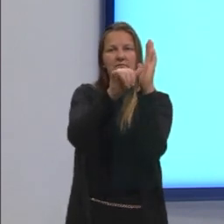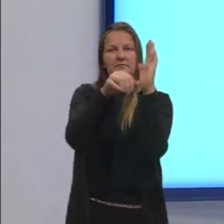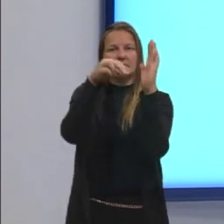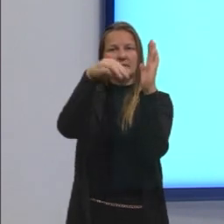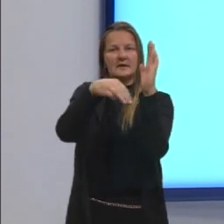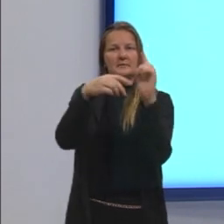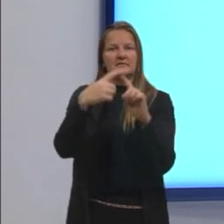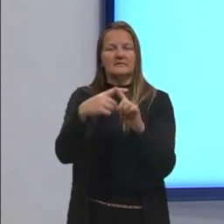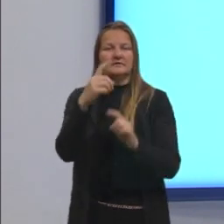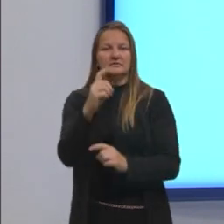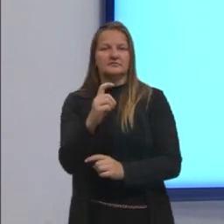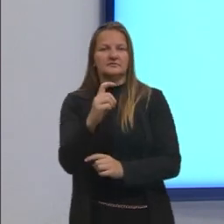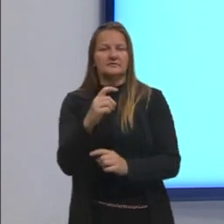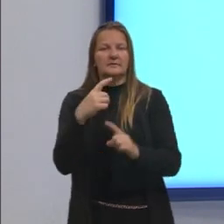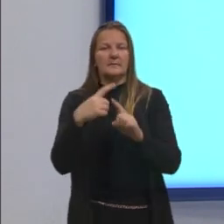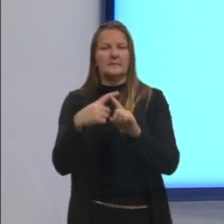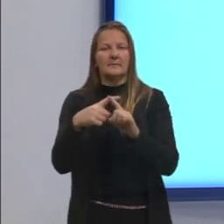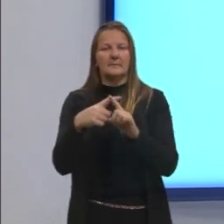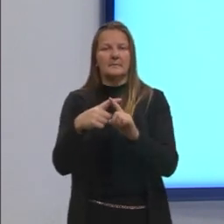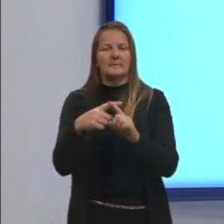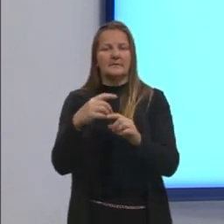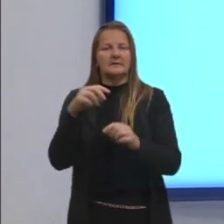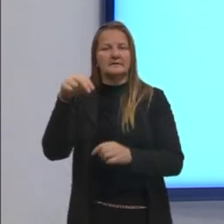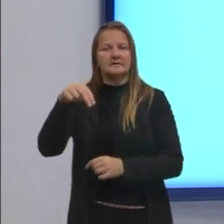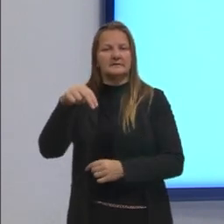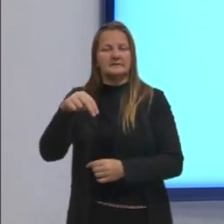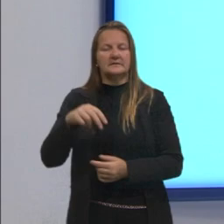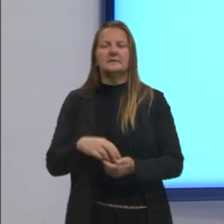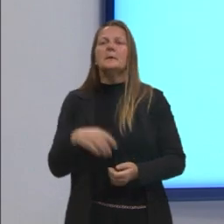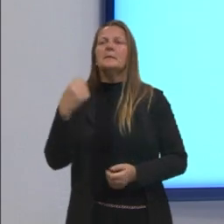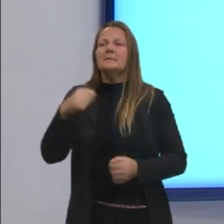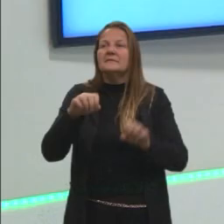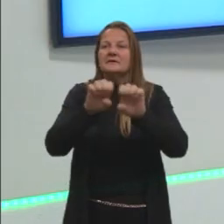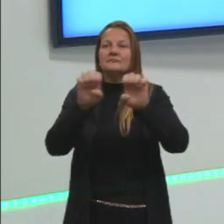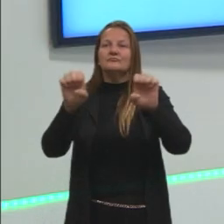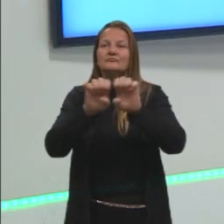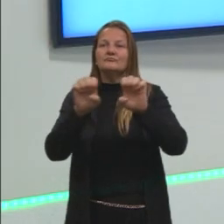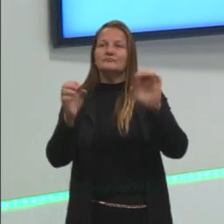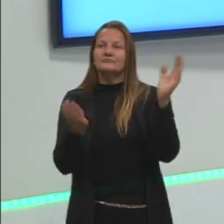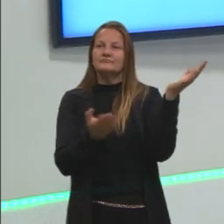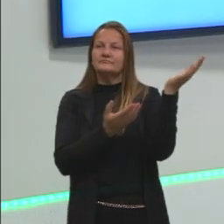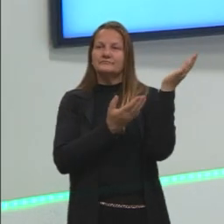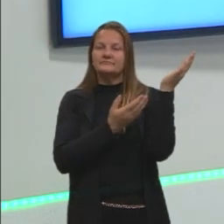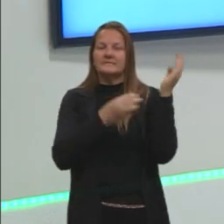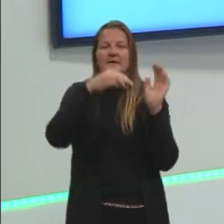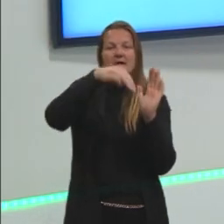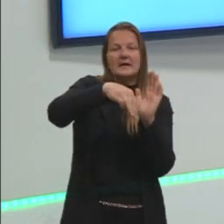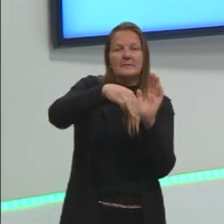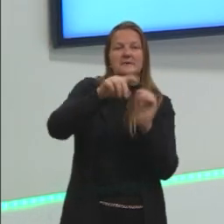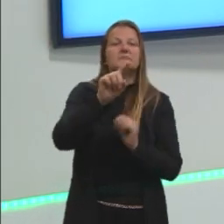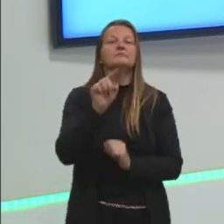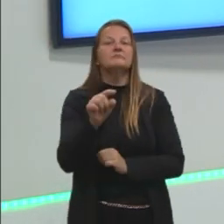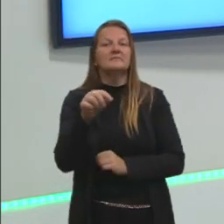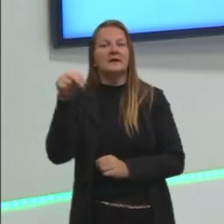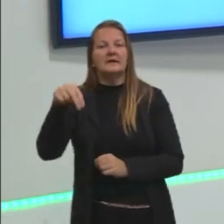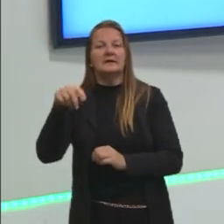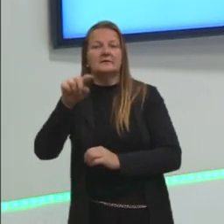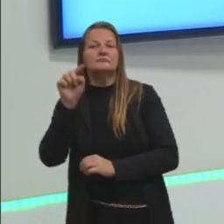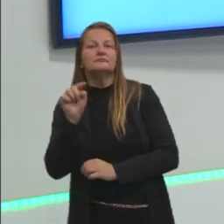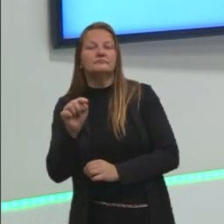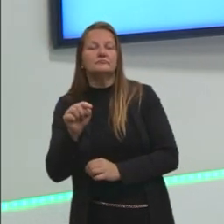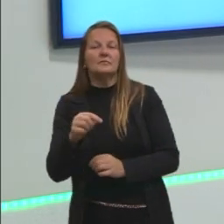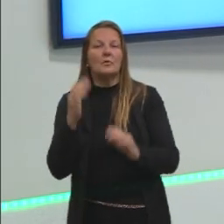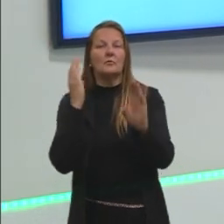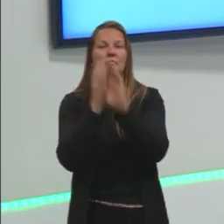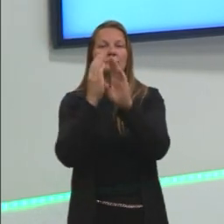x + n preciso descobrir então o m e o n os coeficientes para chegar na